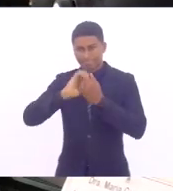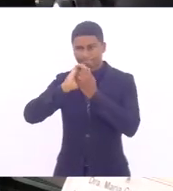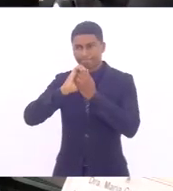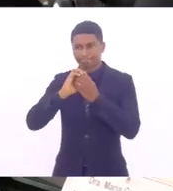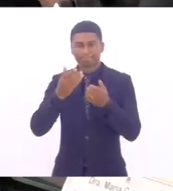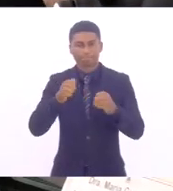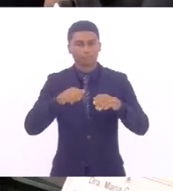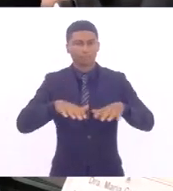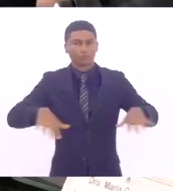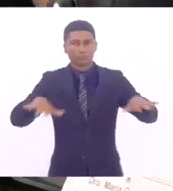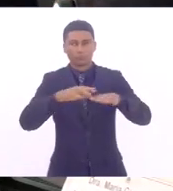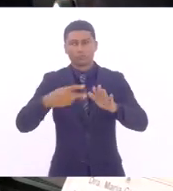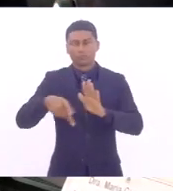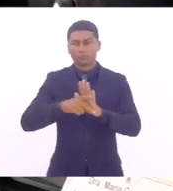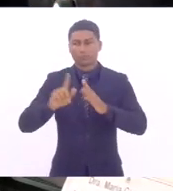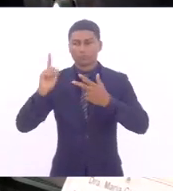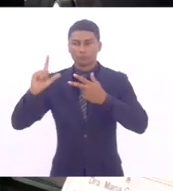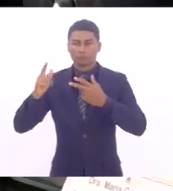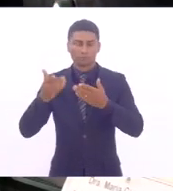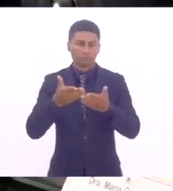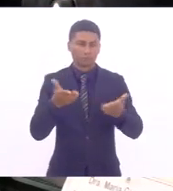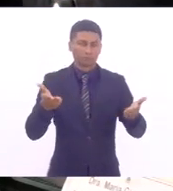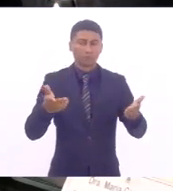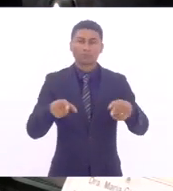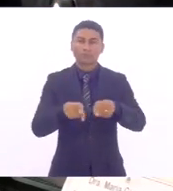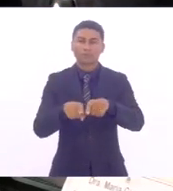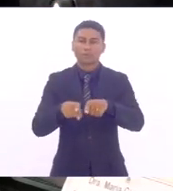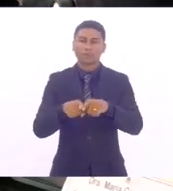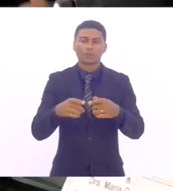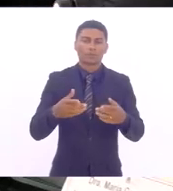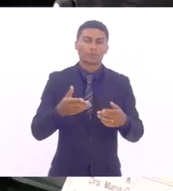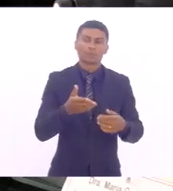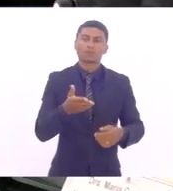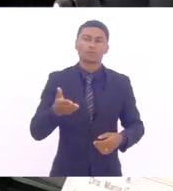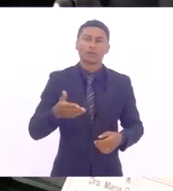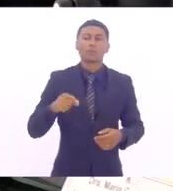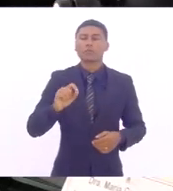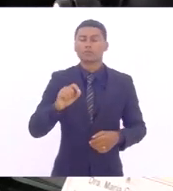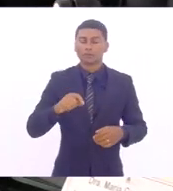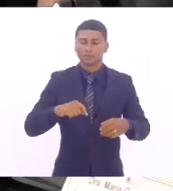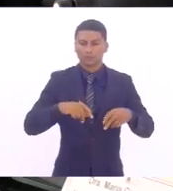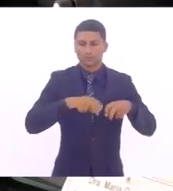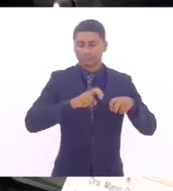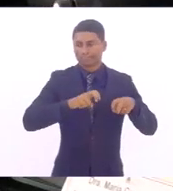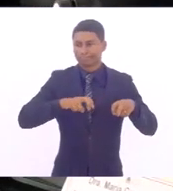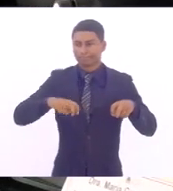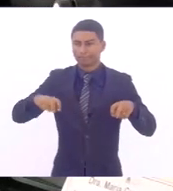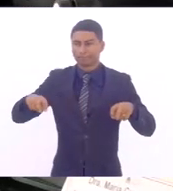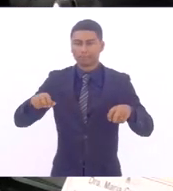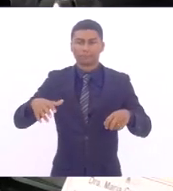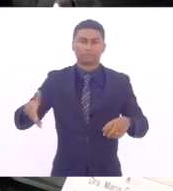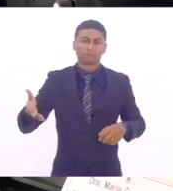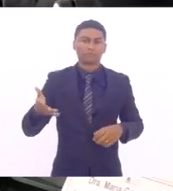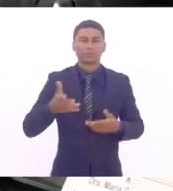Poder Legislativo Estadual, a todos os componentes que compõem aqui a mesa e